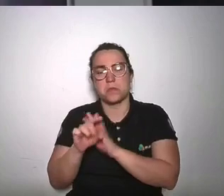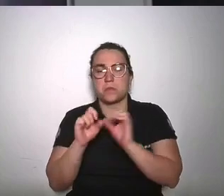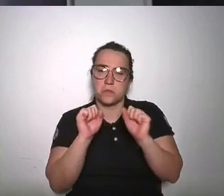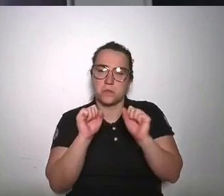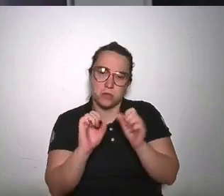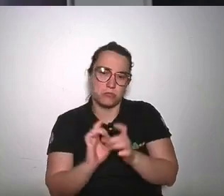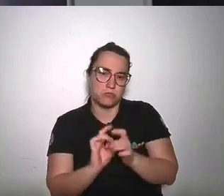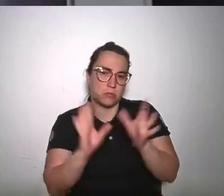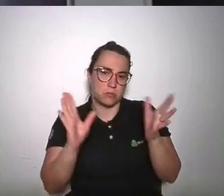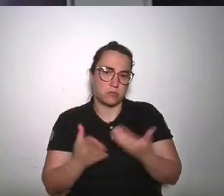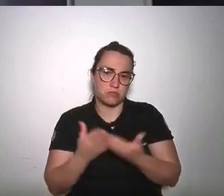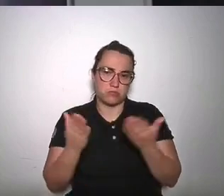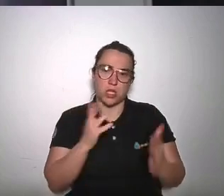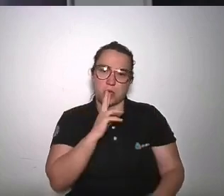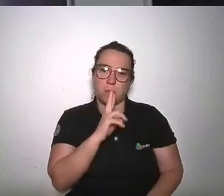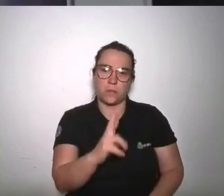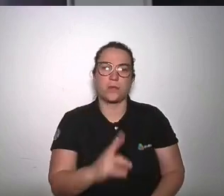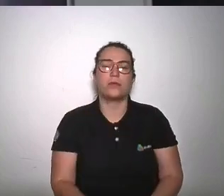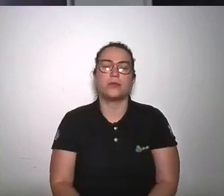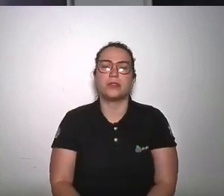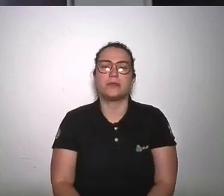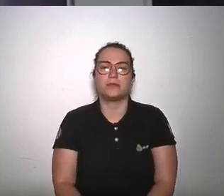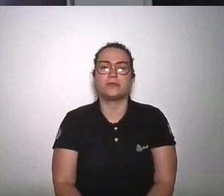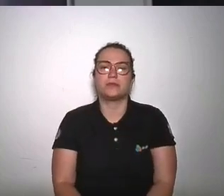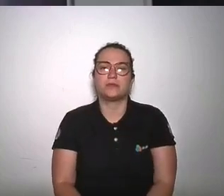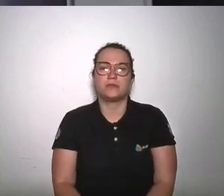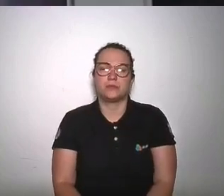estamos prontos a responder.